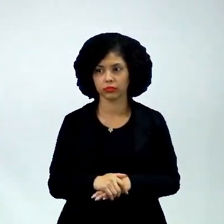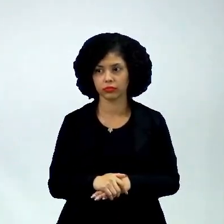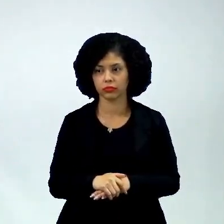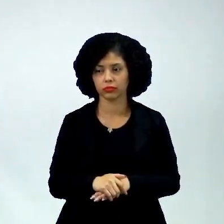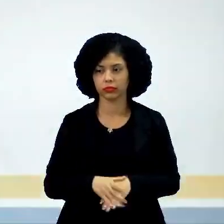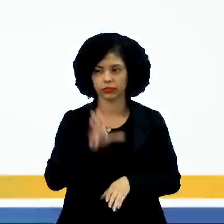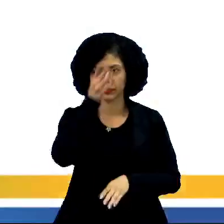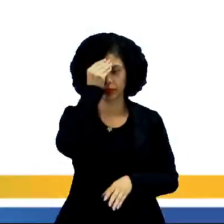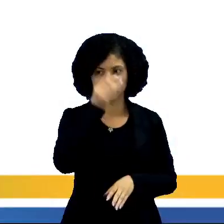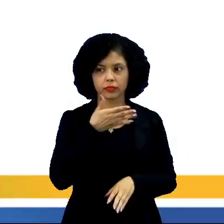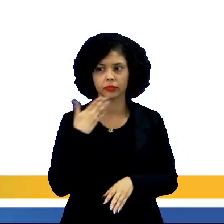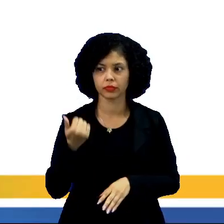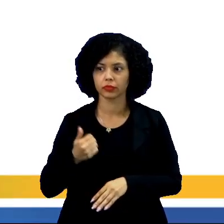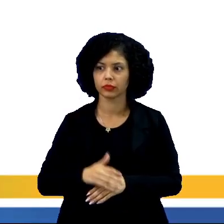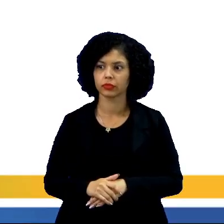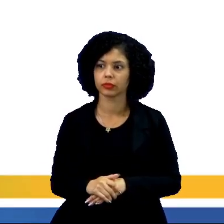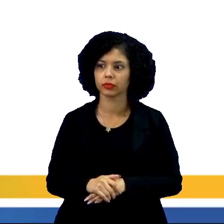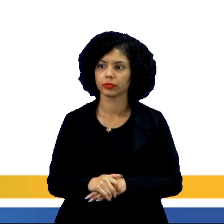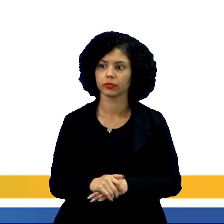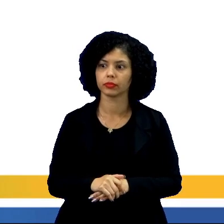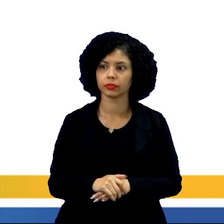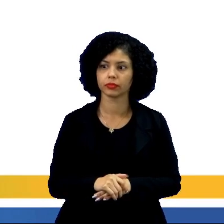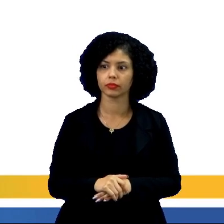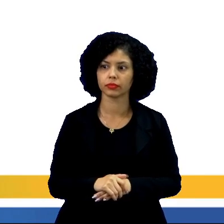para vocês captarem bem.